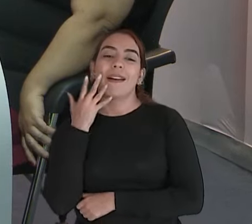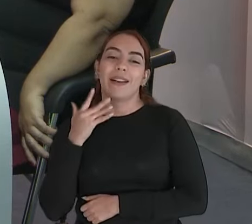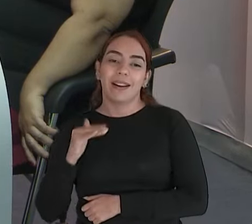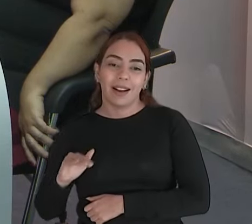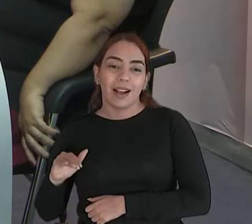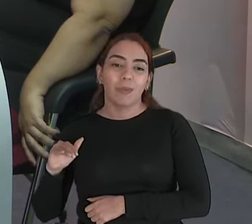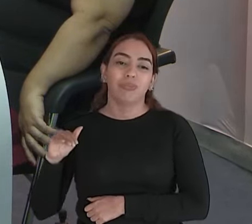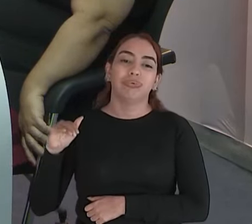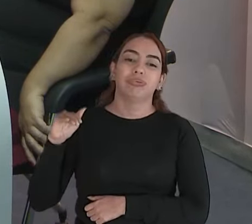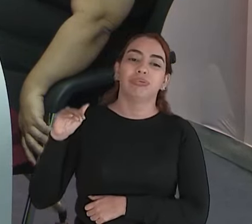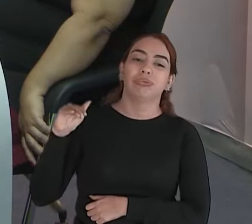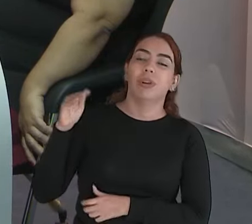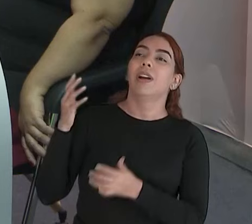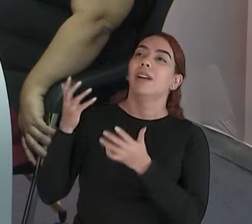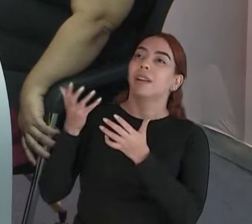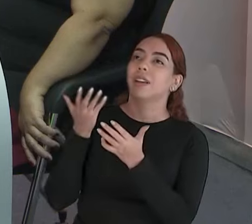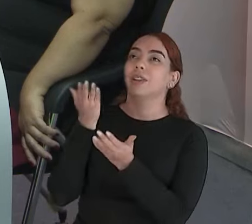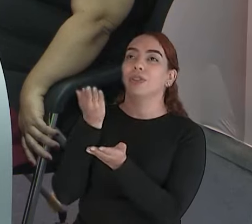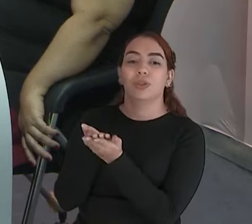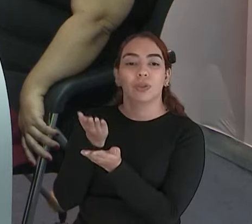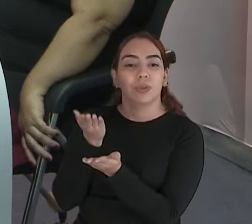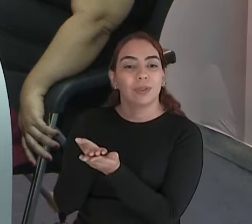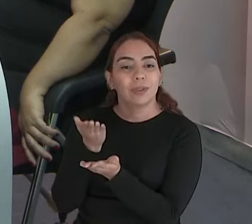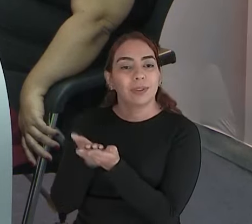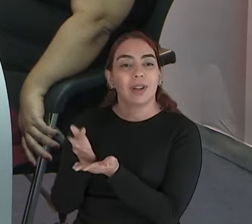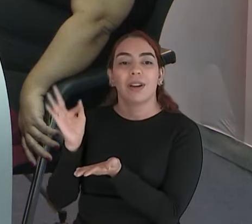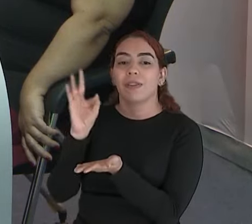uma faculdade, como foi para você? Habilidades